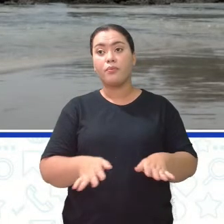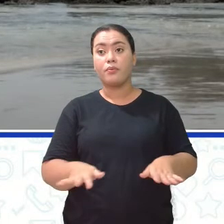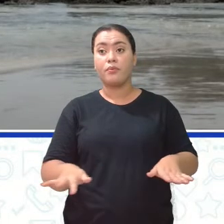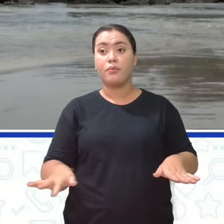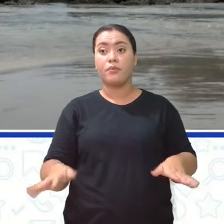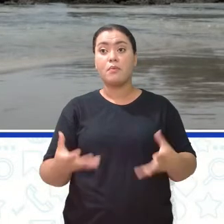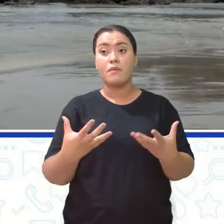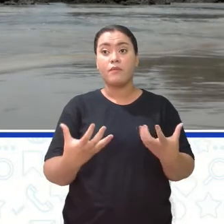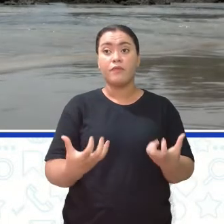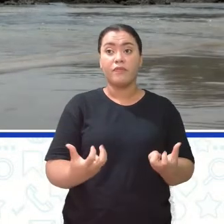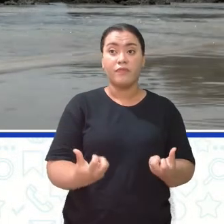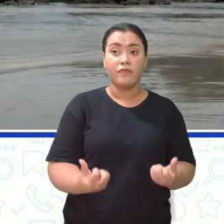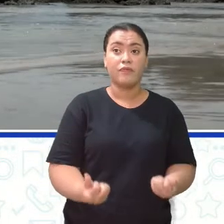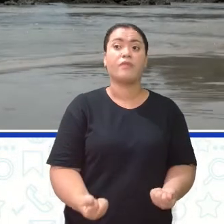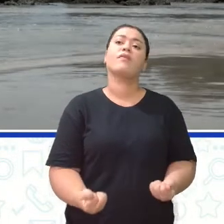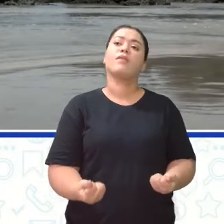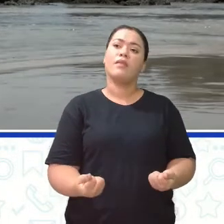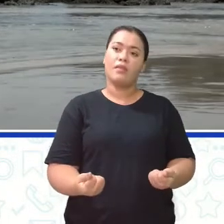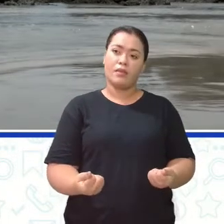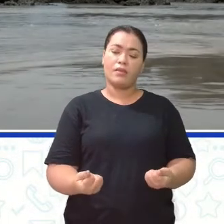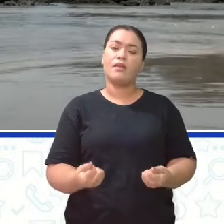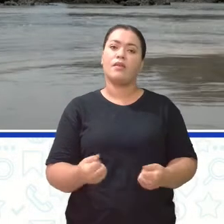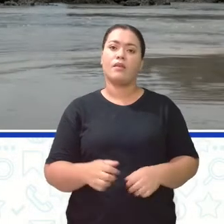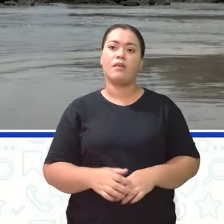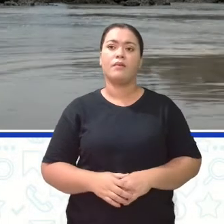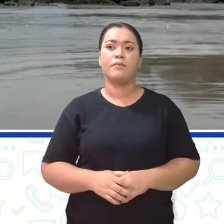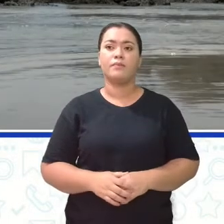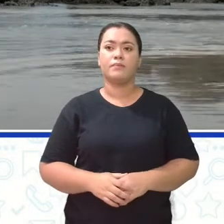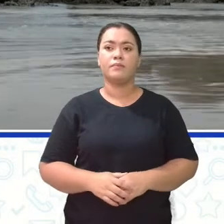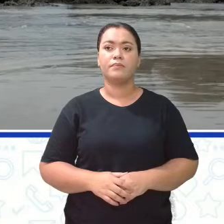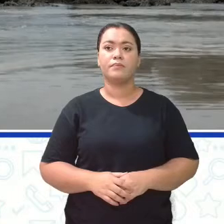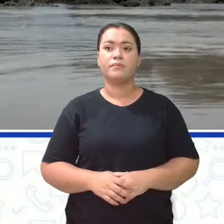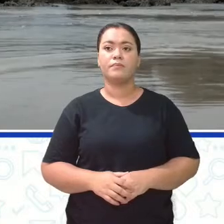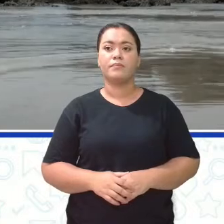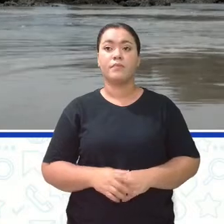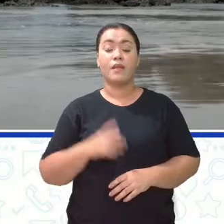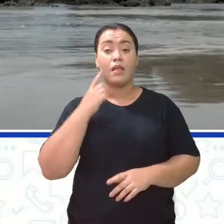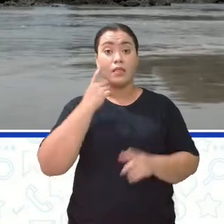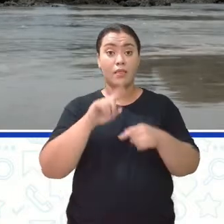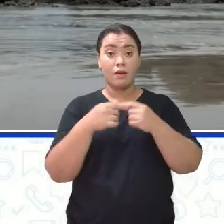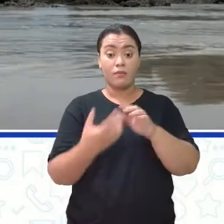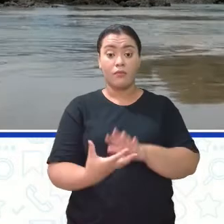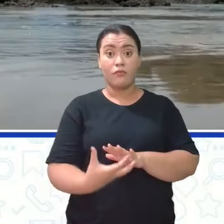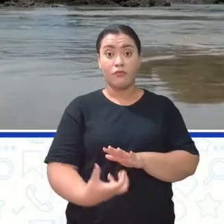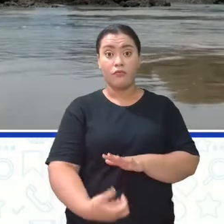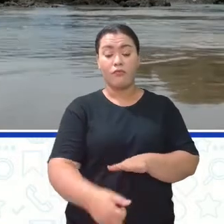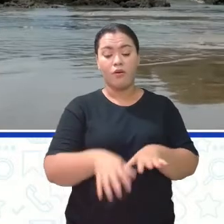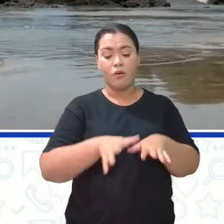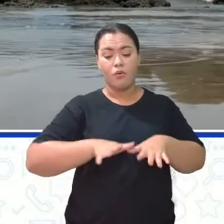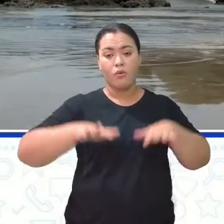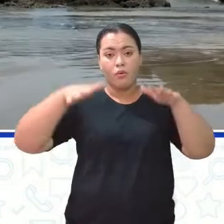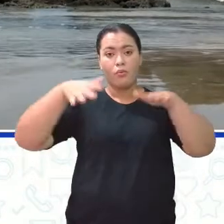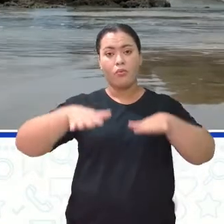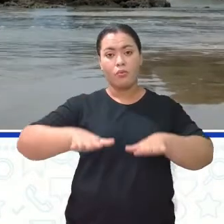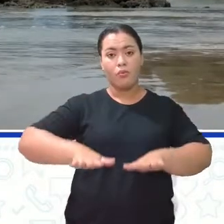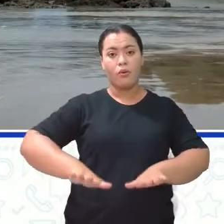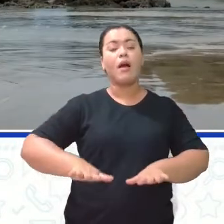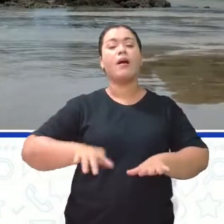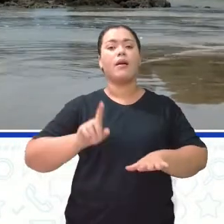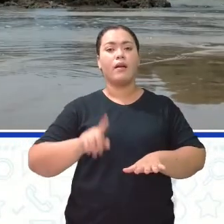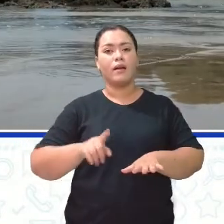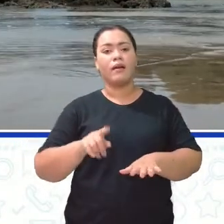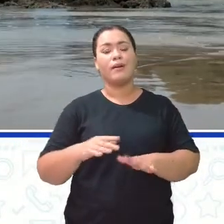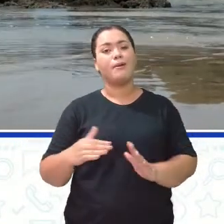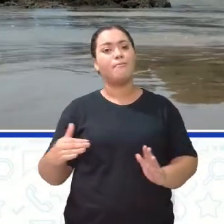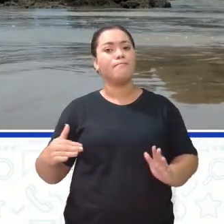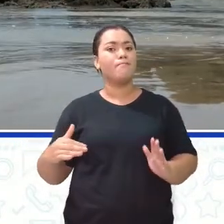nível mínimo atingido pelas águas após a vazante. Então, após a vazante é também o nível